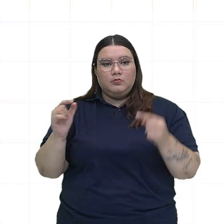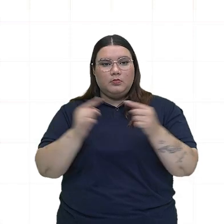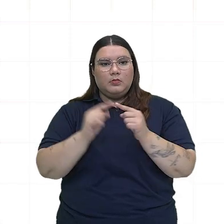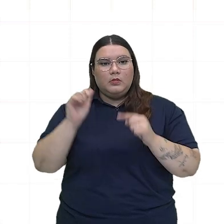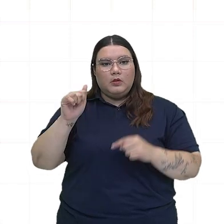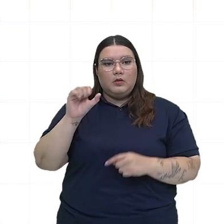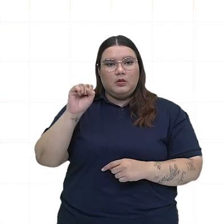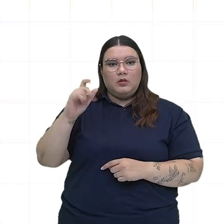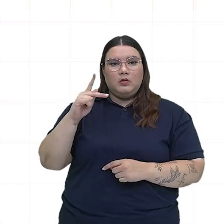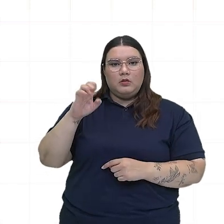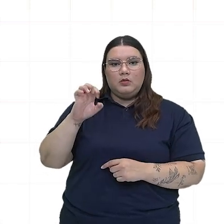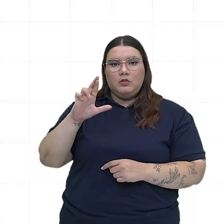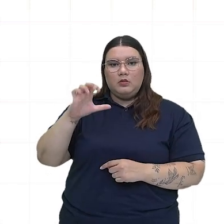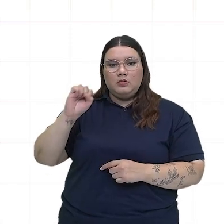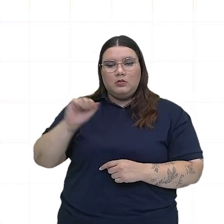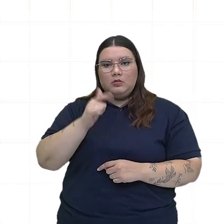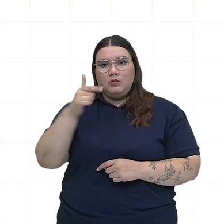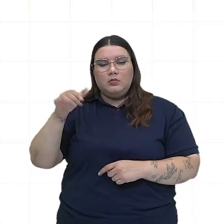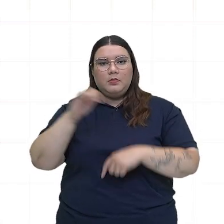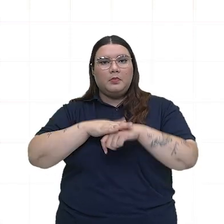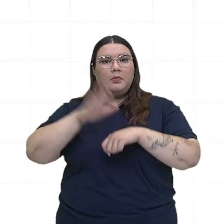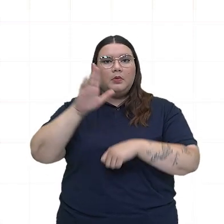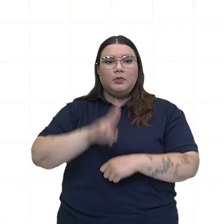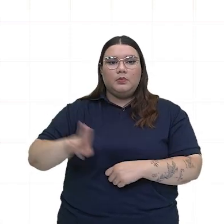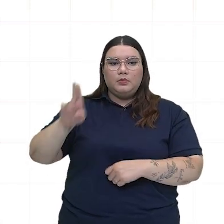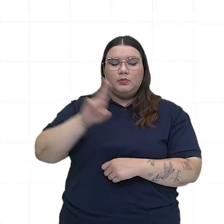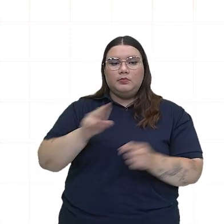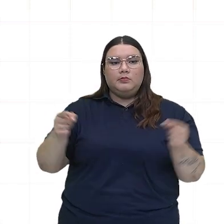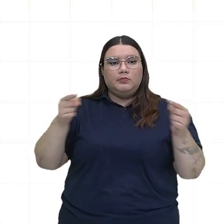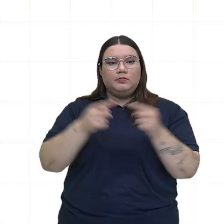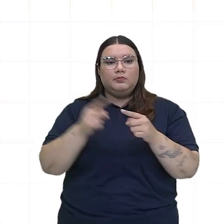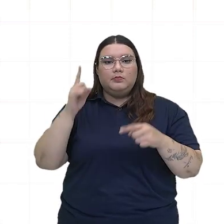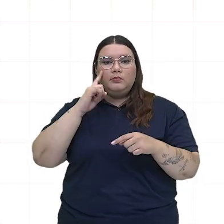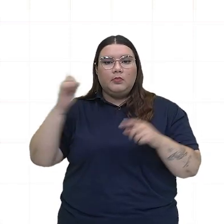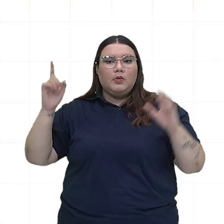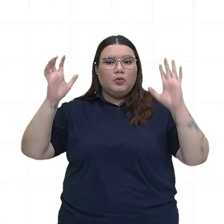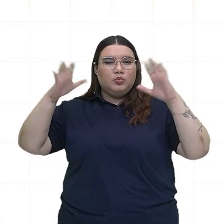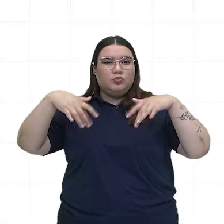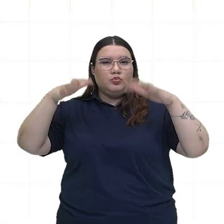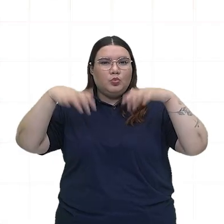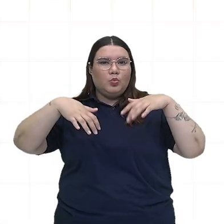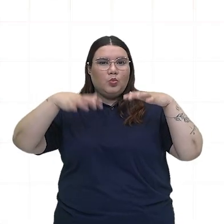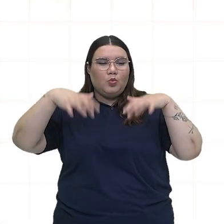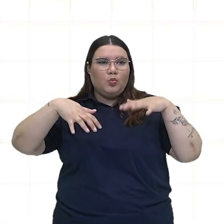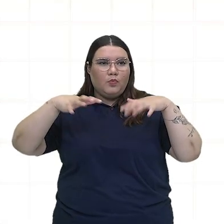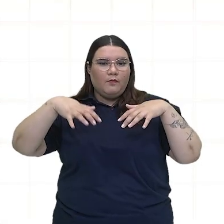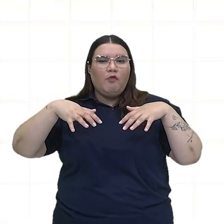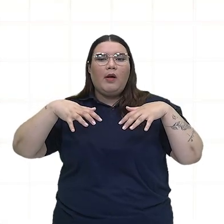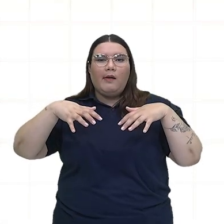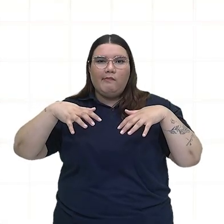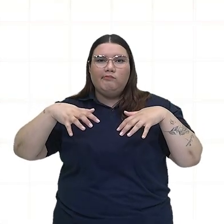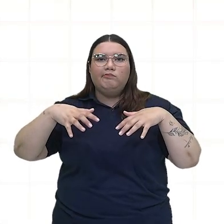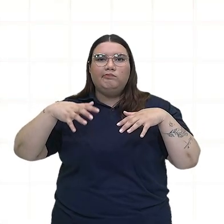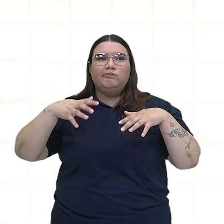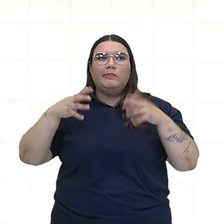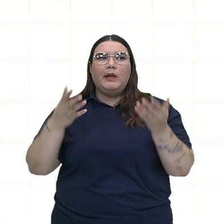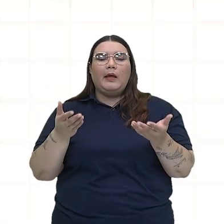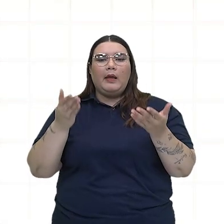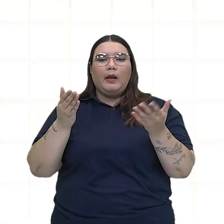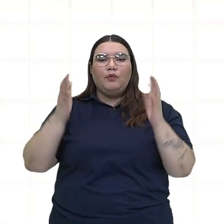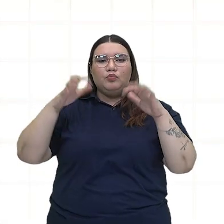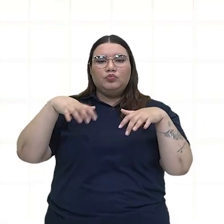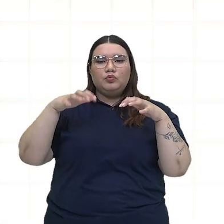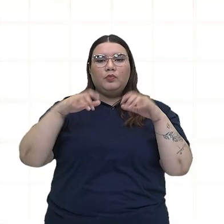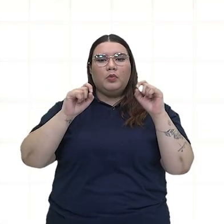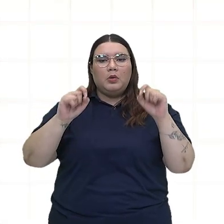aspersão, que é a mais comum, que é daquela que a gente chama de chuva artificial. Tá? Então, o cultivo é regado